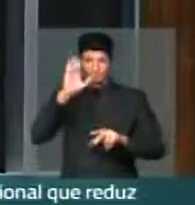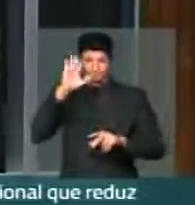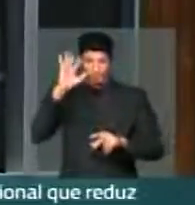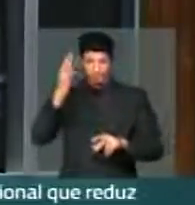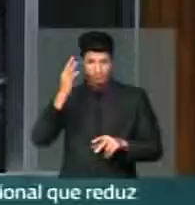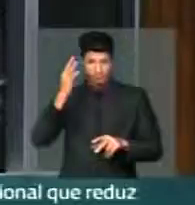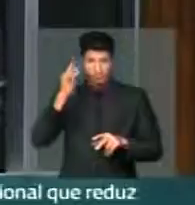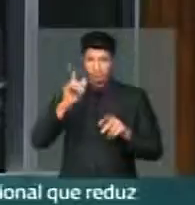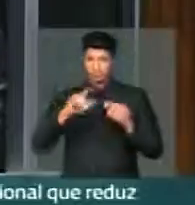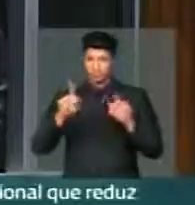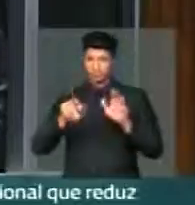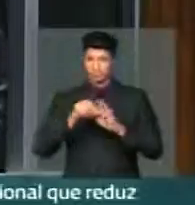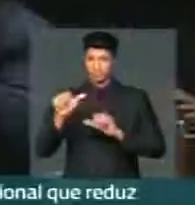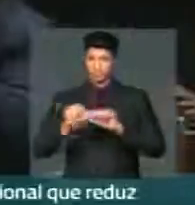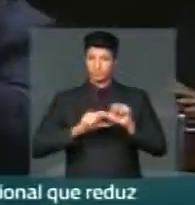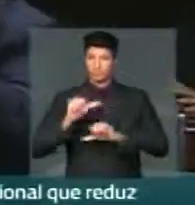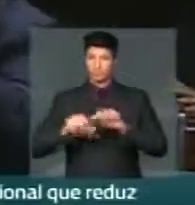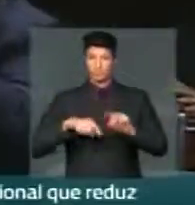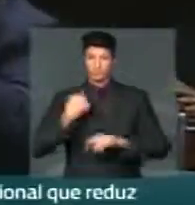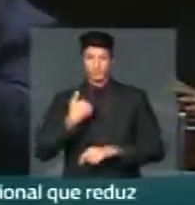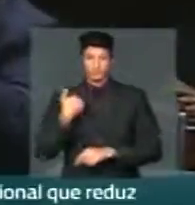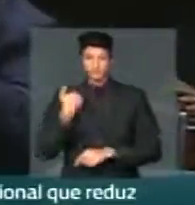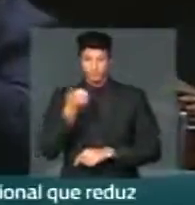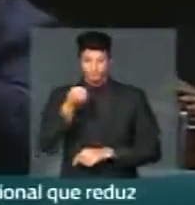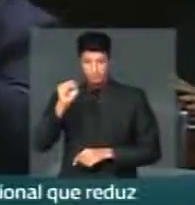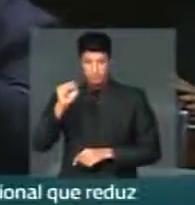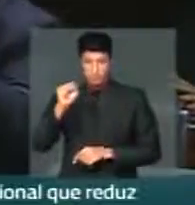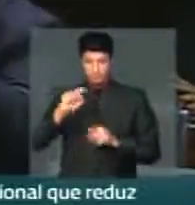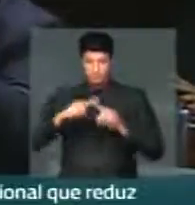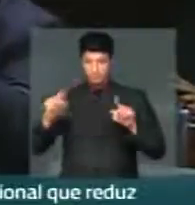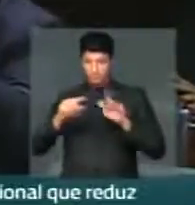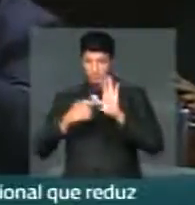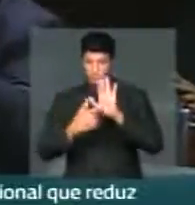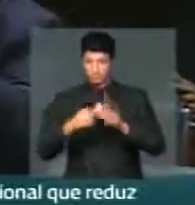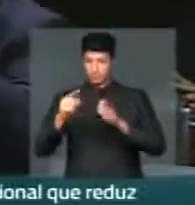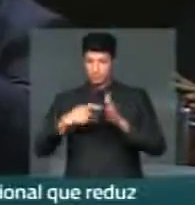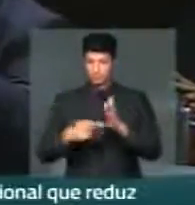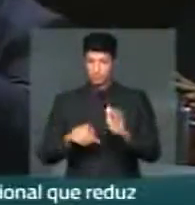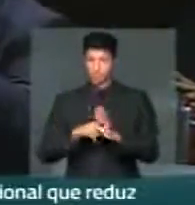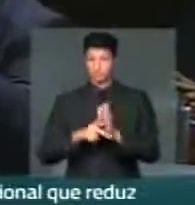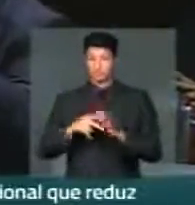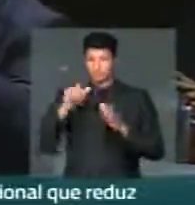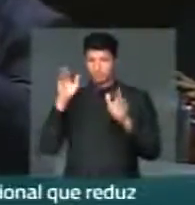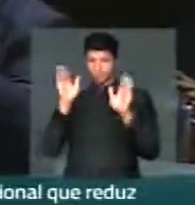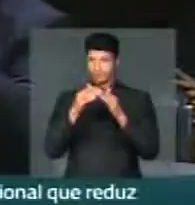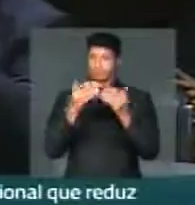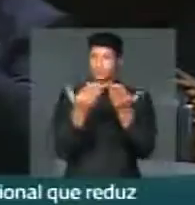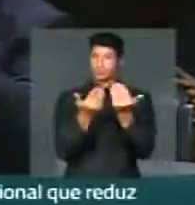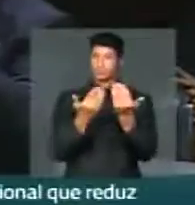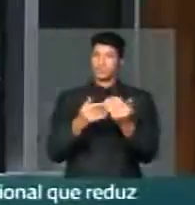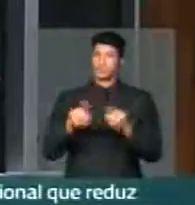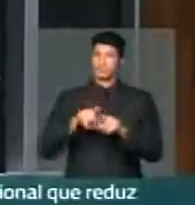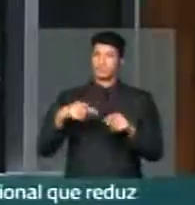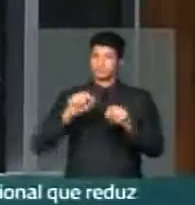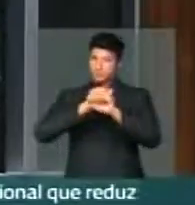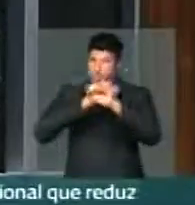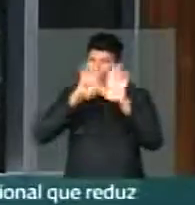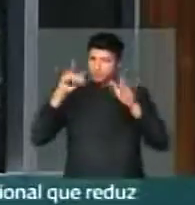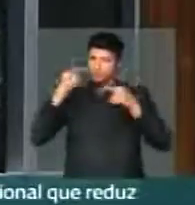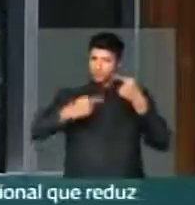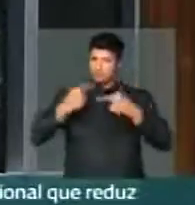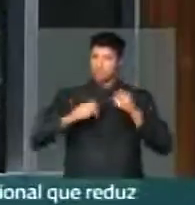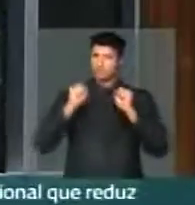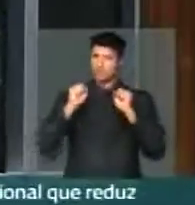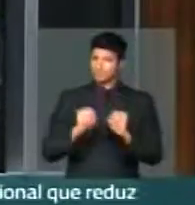solução não está em alterar-se a maioridade penal, mas em corrigir as causas da delinquência juvenil. Claro que esse debate